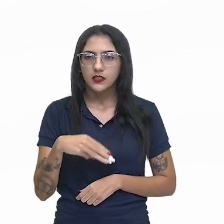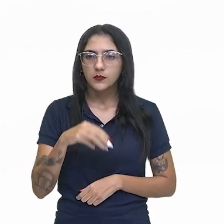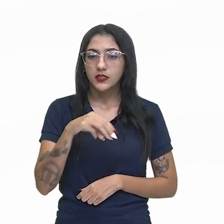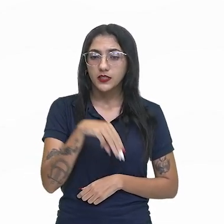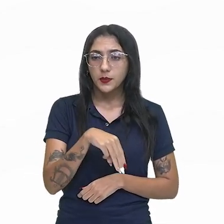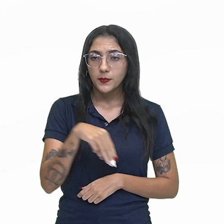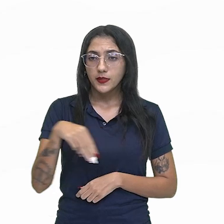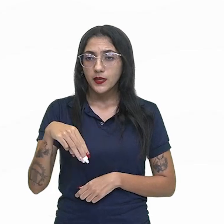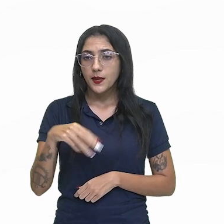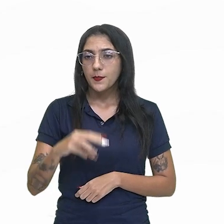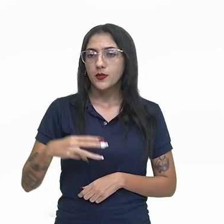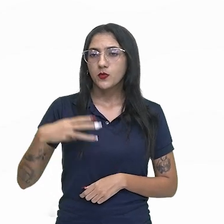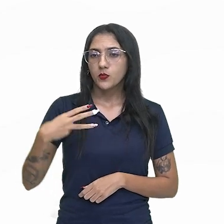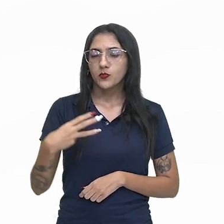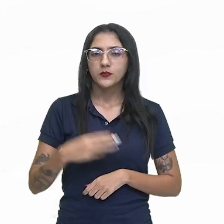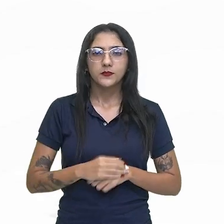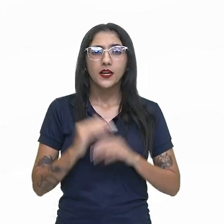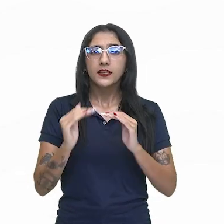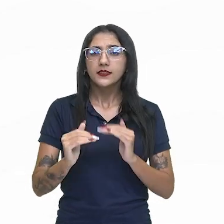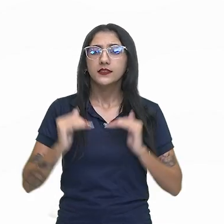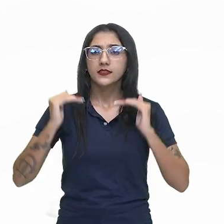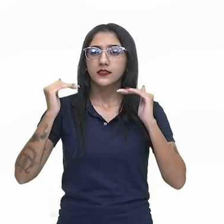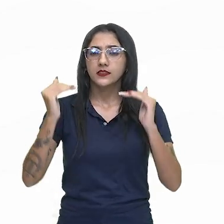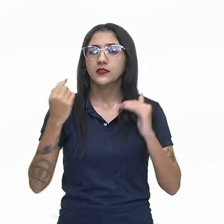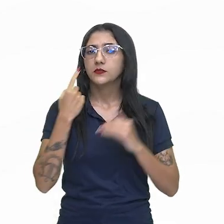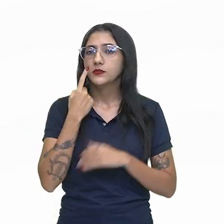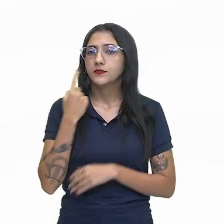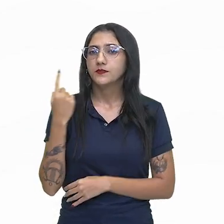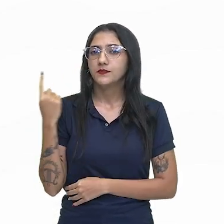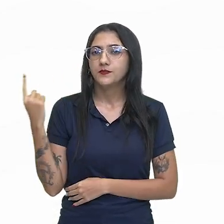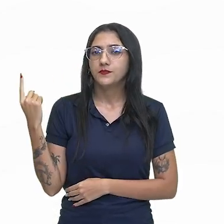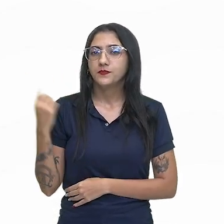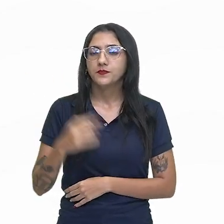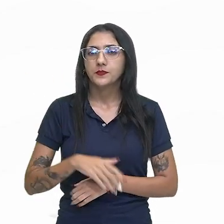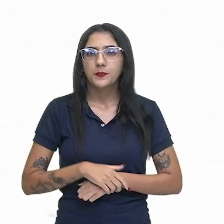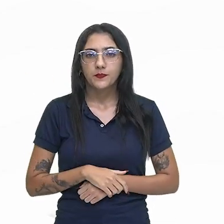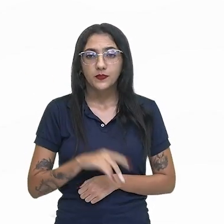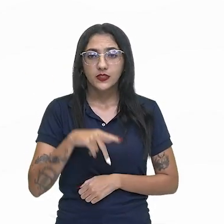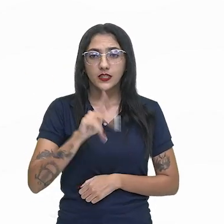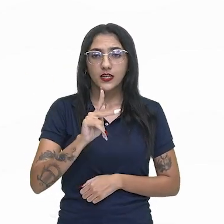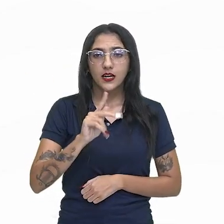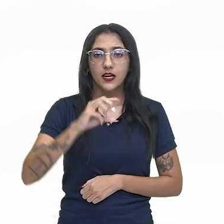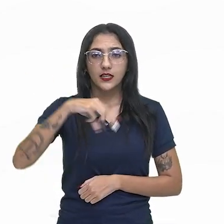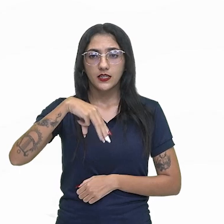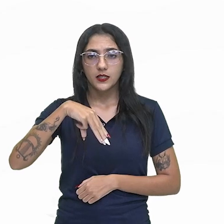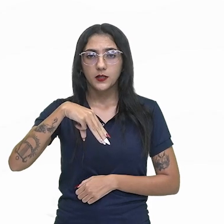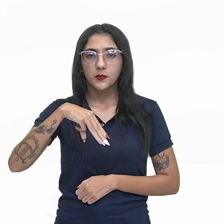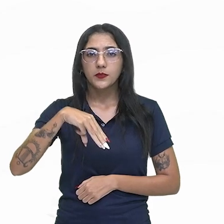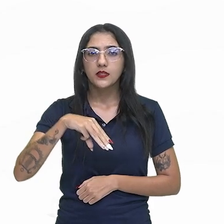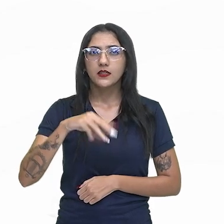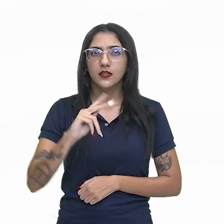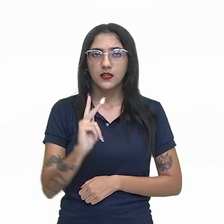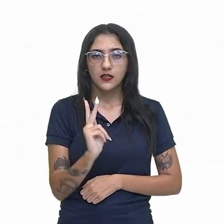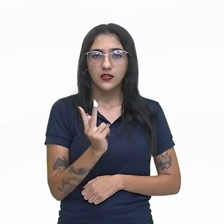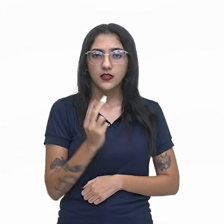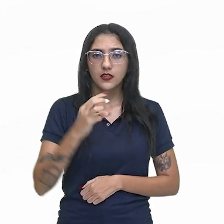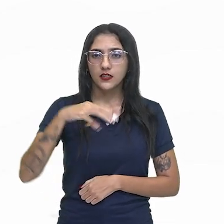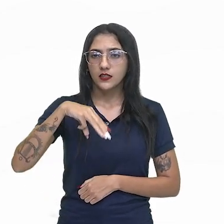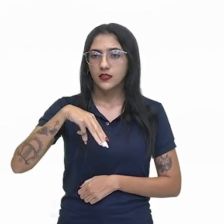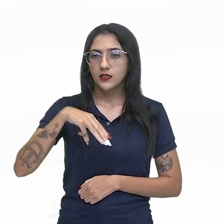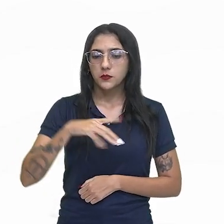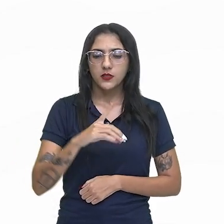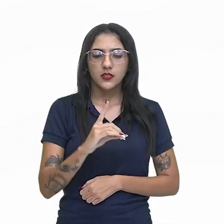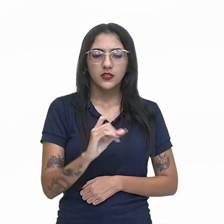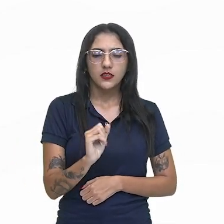cúbico. E na parte de cima nós temos os múltiplos, quilômetro cúbico, hectômetro cúbico e o decâmetro